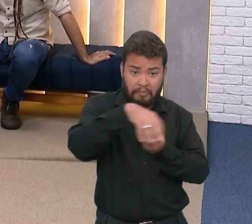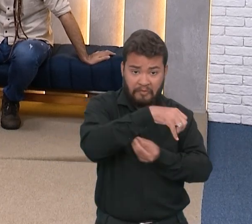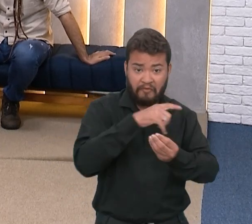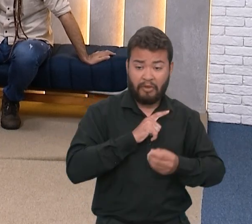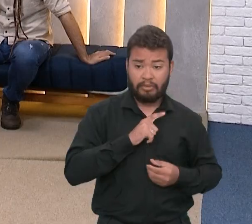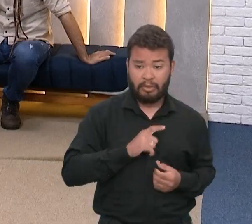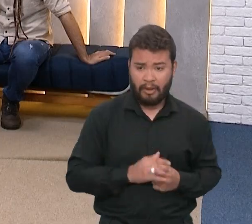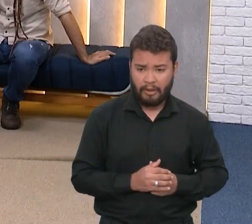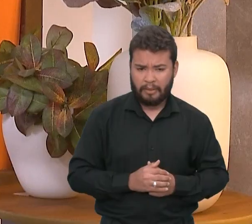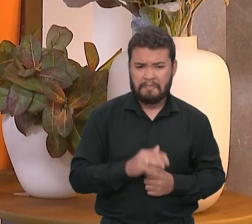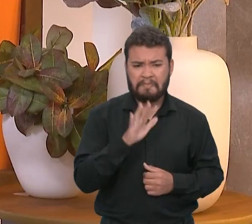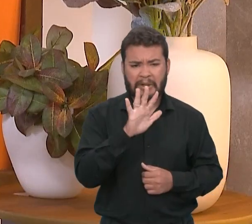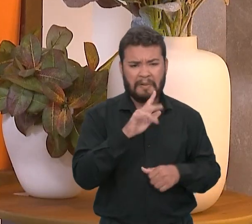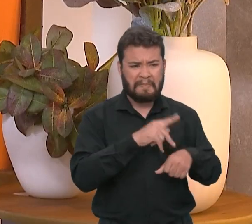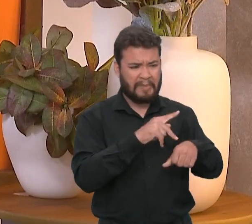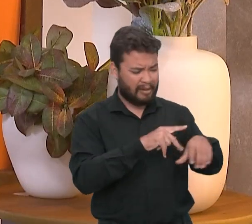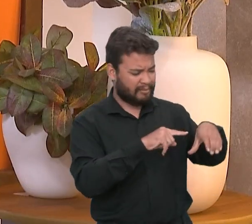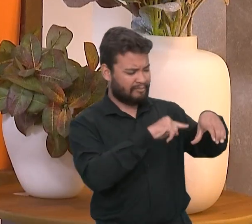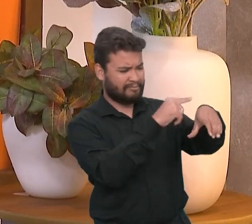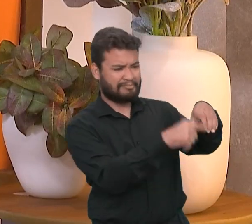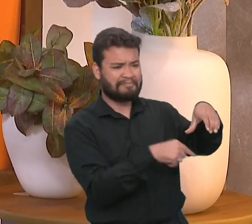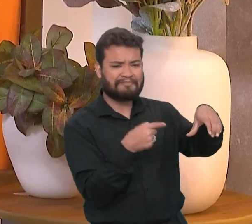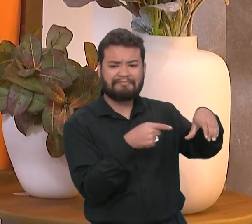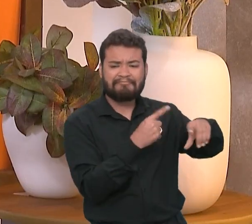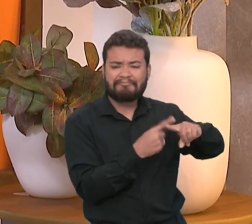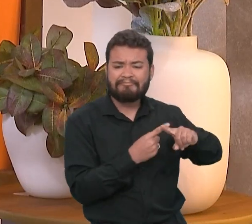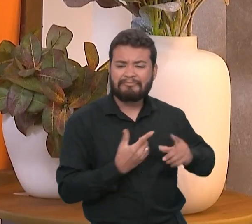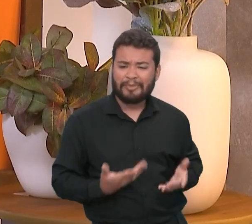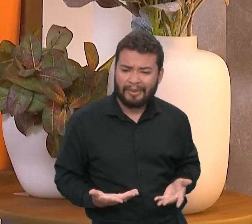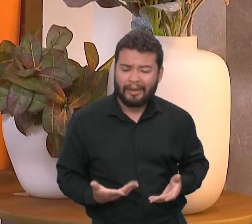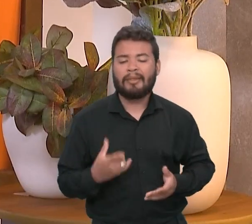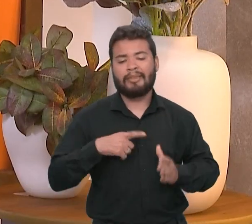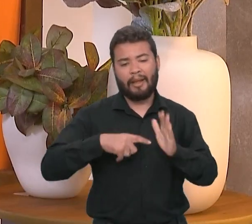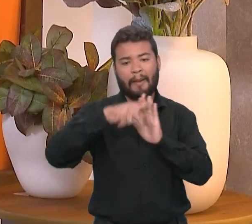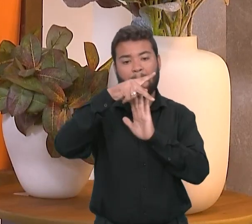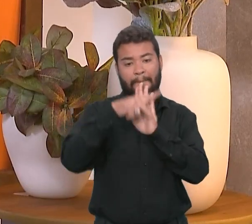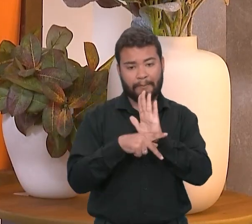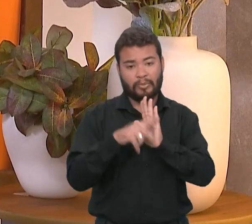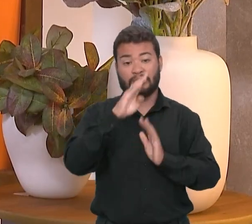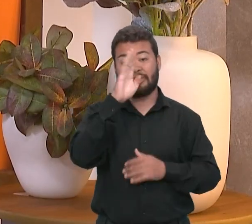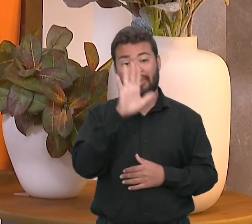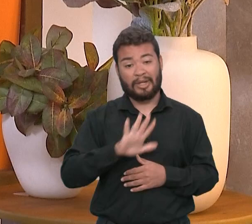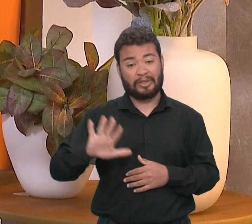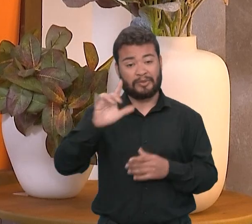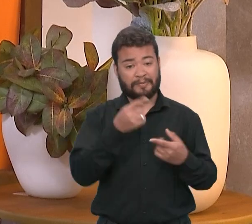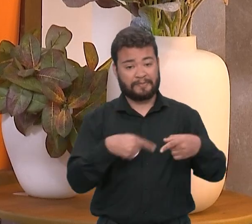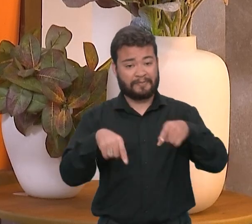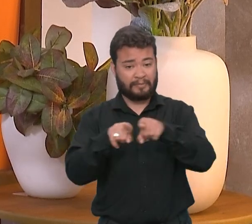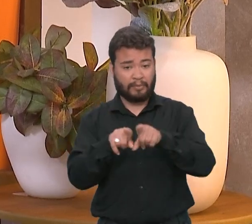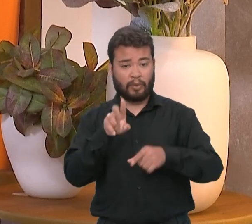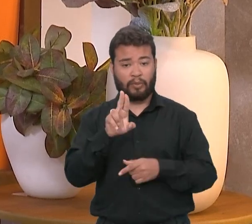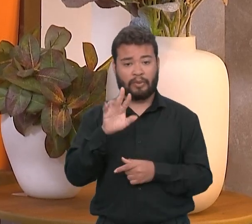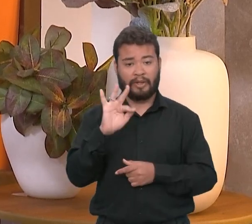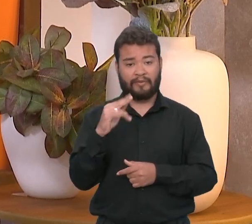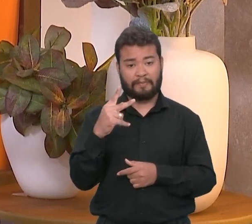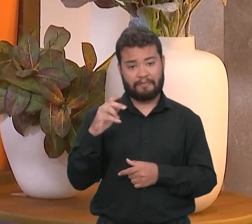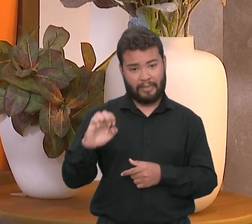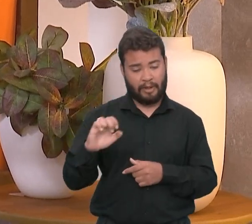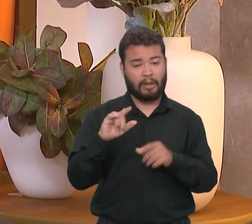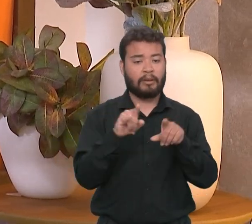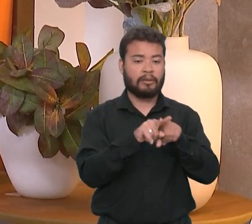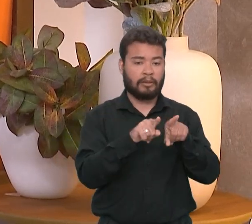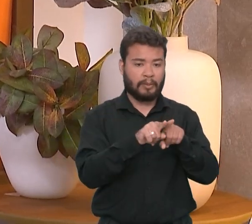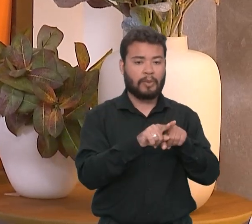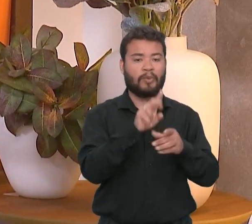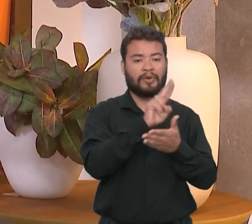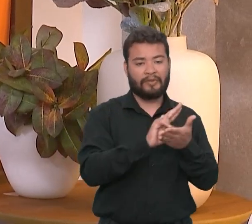das cavernas? Então a gente tem um grande projeto nacional, como o Pedro citou, em parceria com a UFPE, em parceria com a Universidade Federal do Paraná e